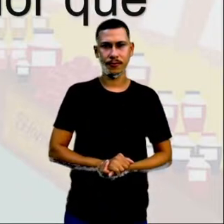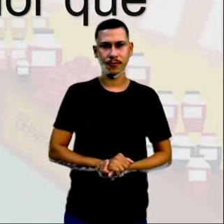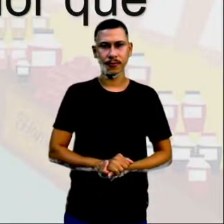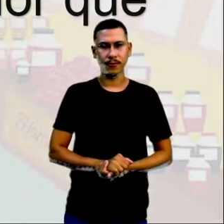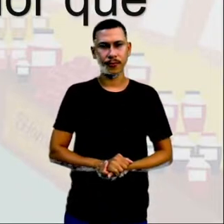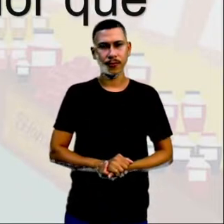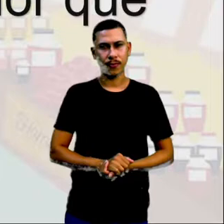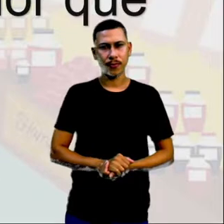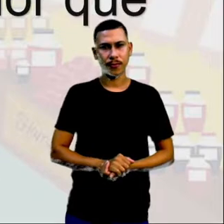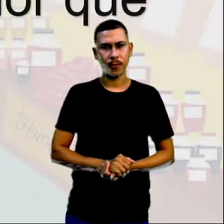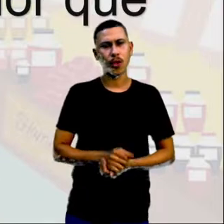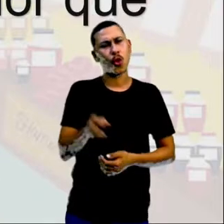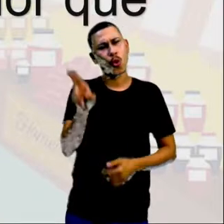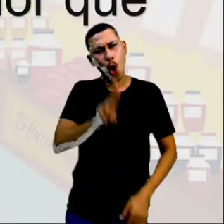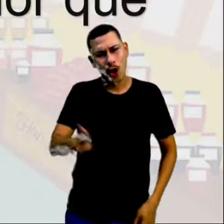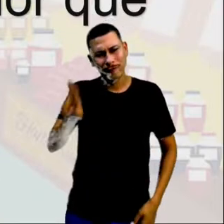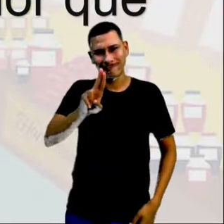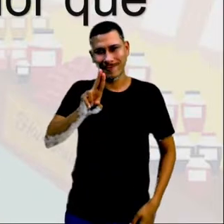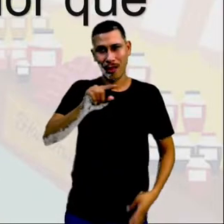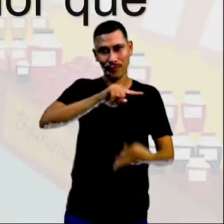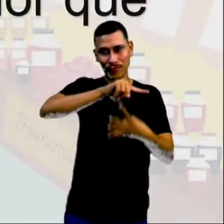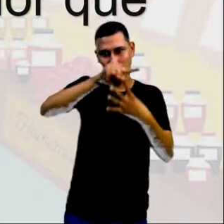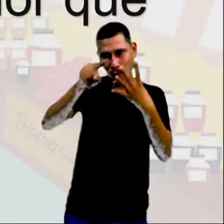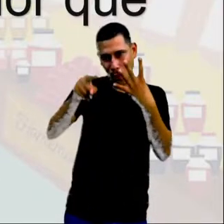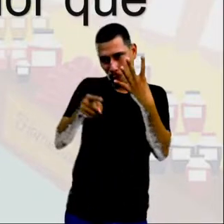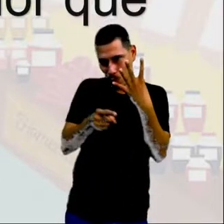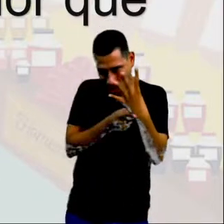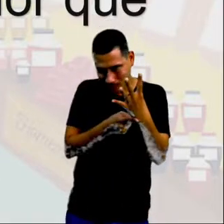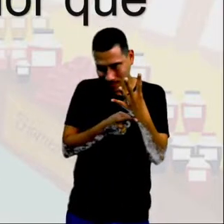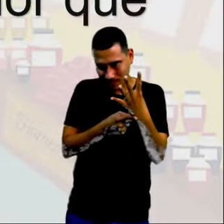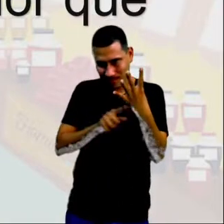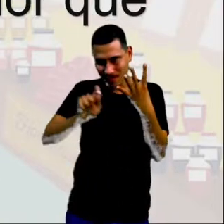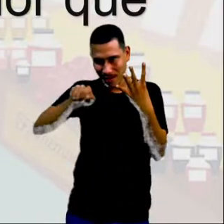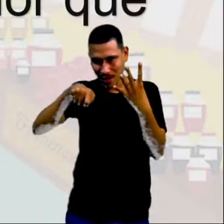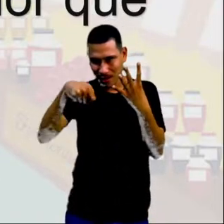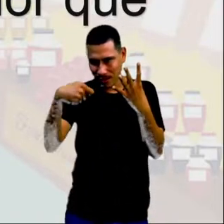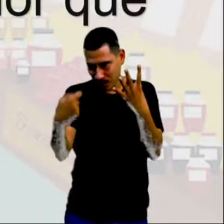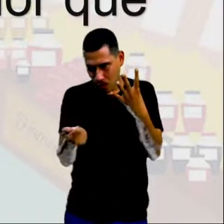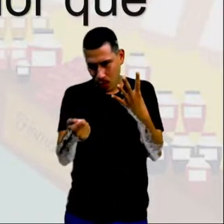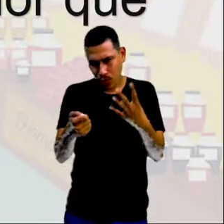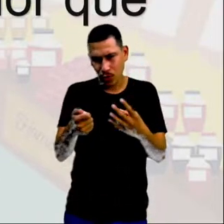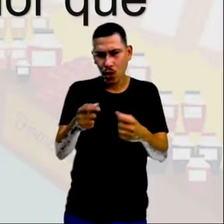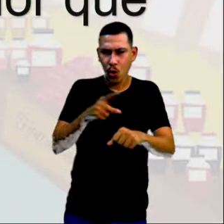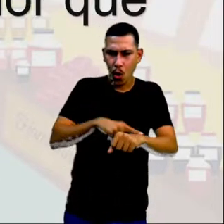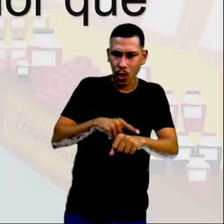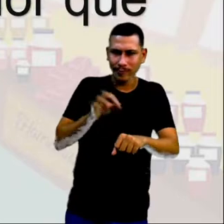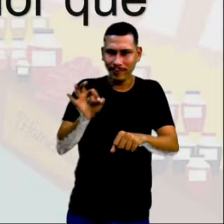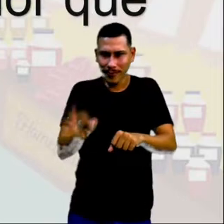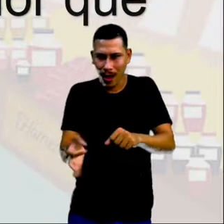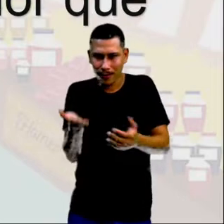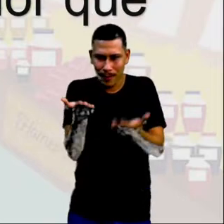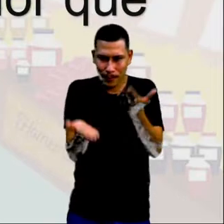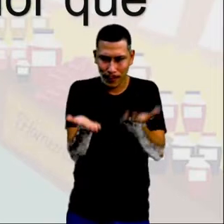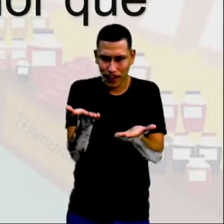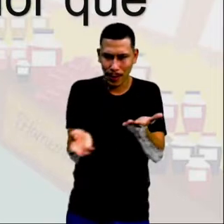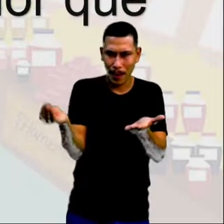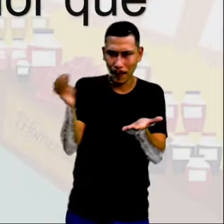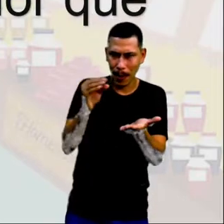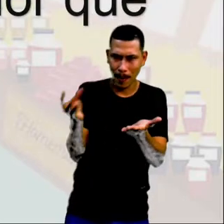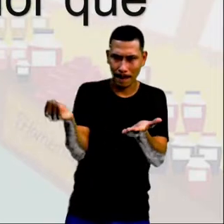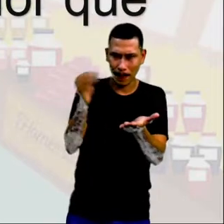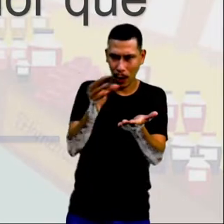vai também utilizar esses símbolos no momento em que a gente estiver colocando os blocos na nossa balança. Vamos